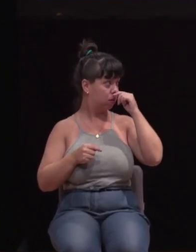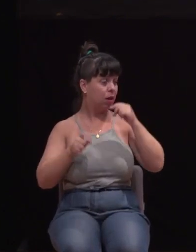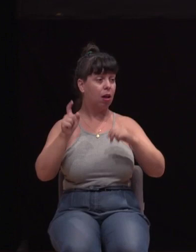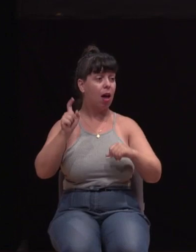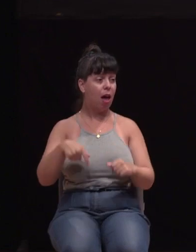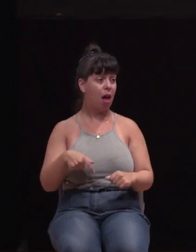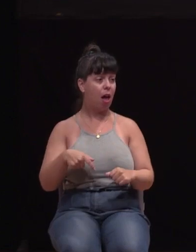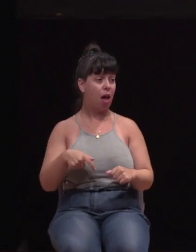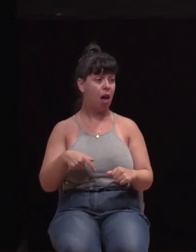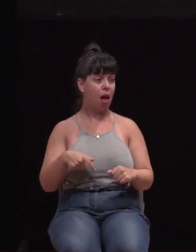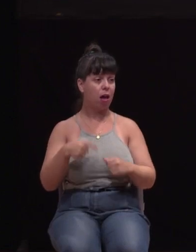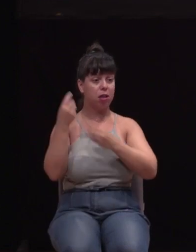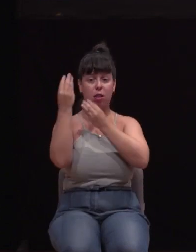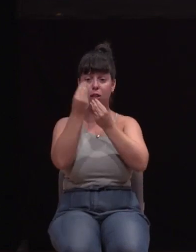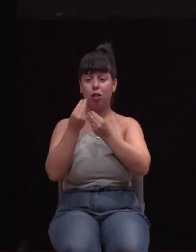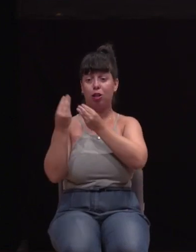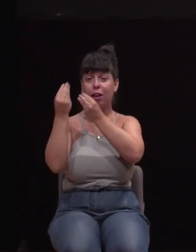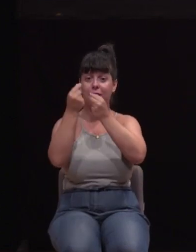sexualidade brasileira.